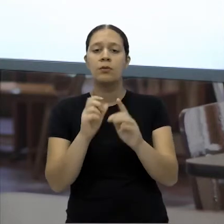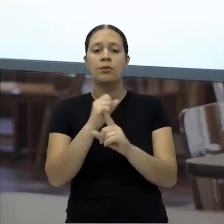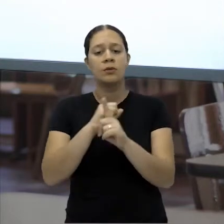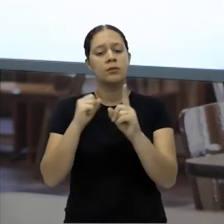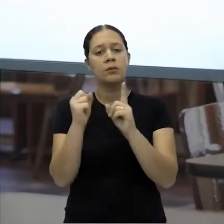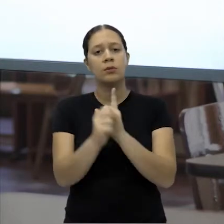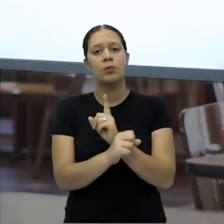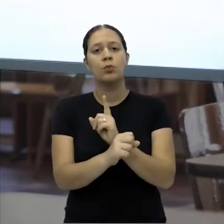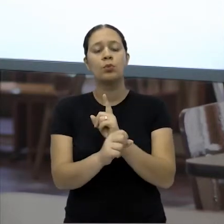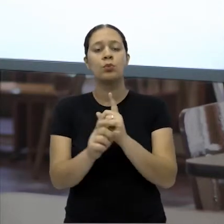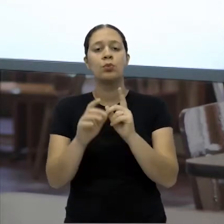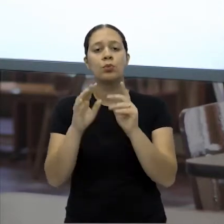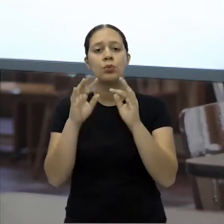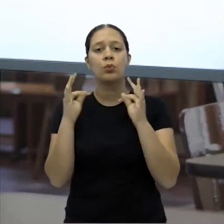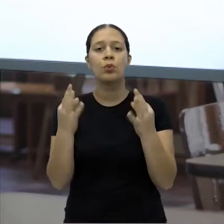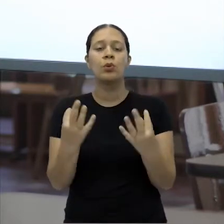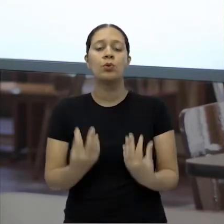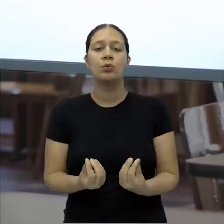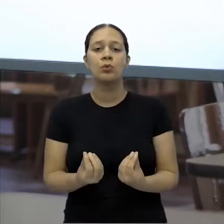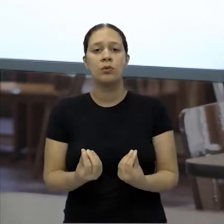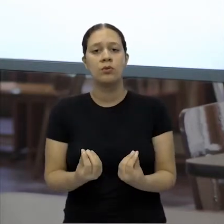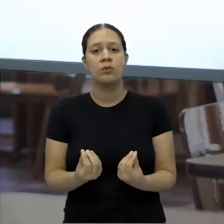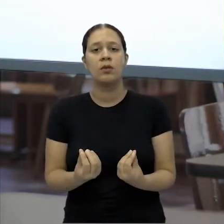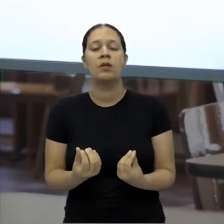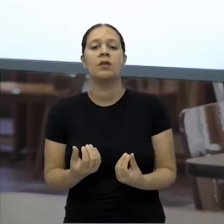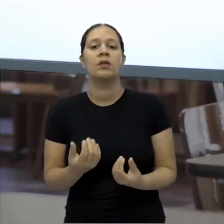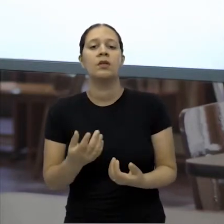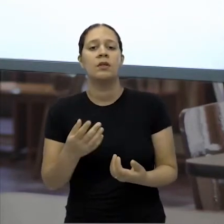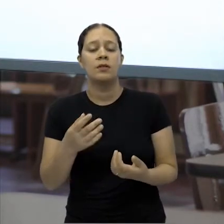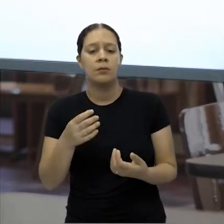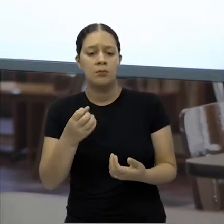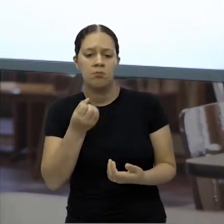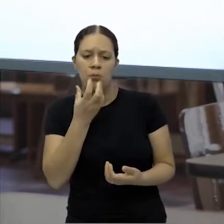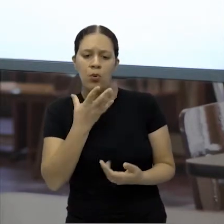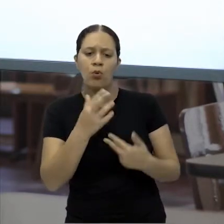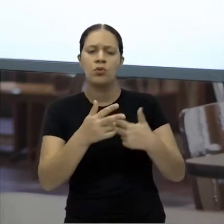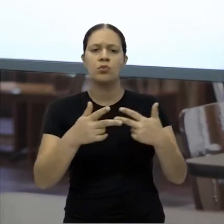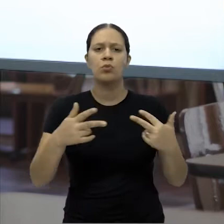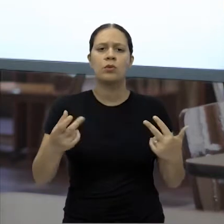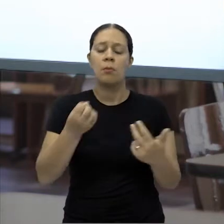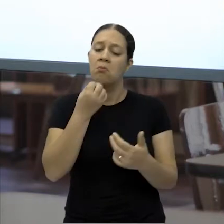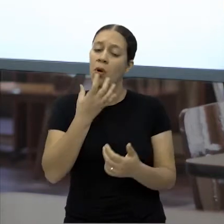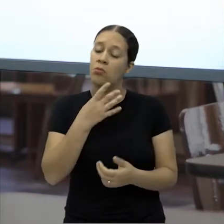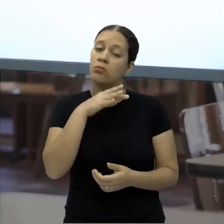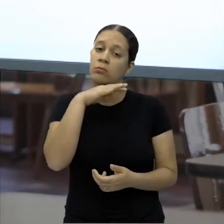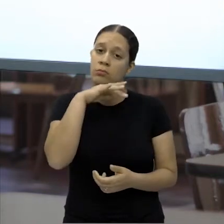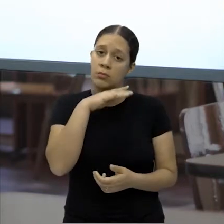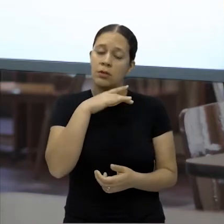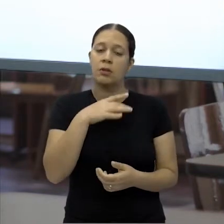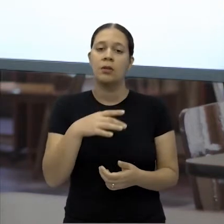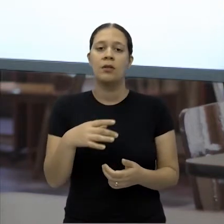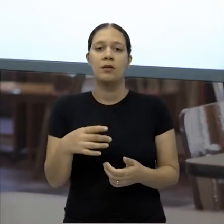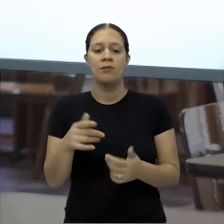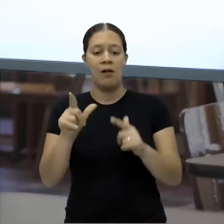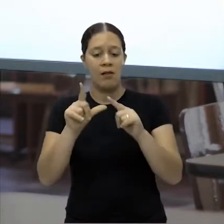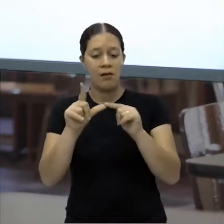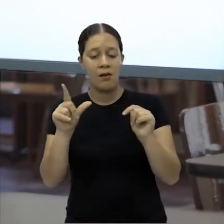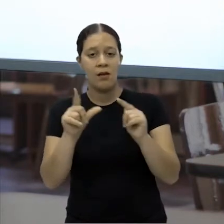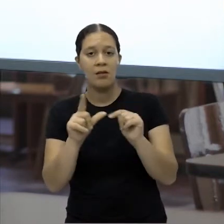à sociedade como um todo as vantagens, as desvantagens de um